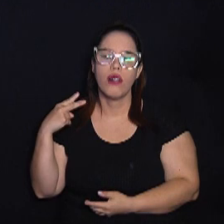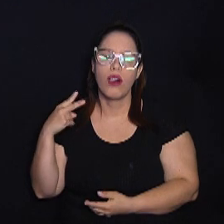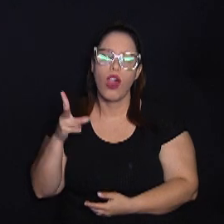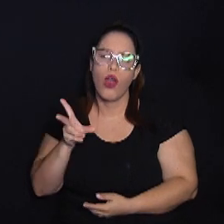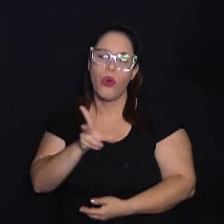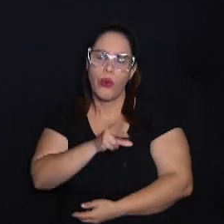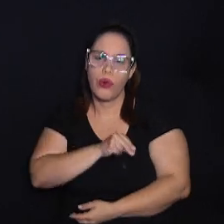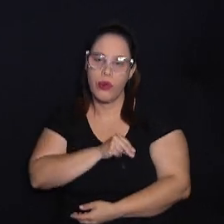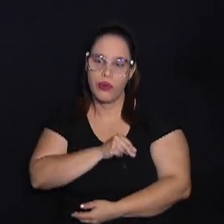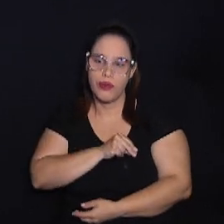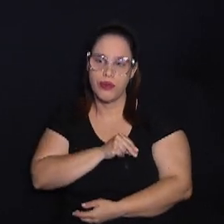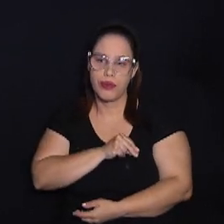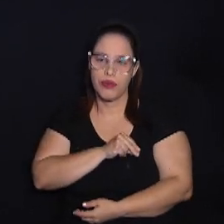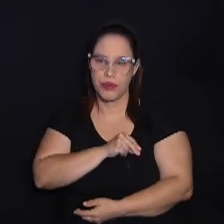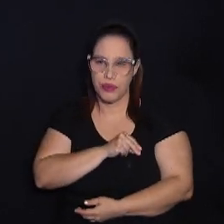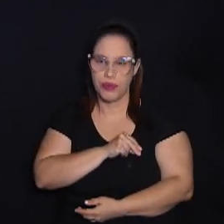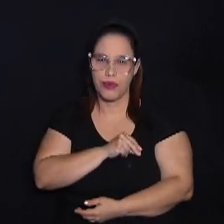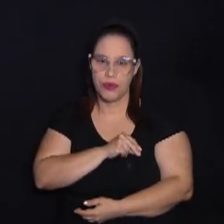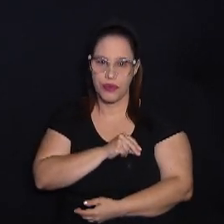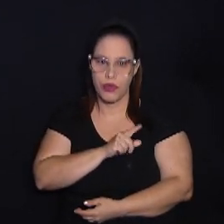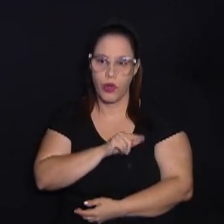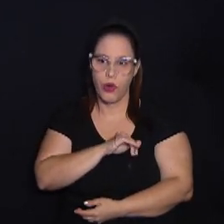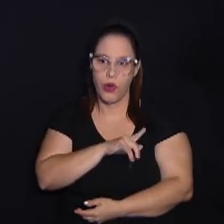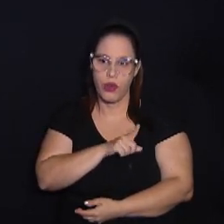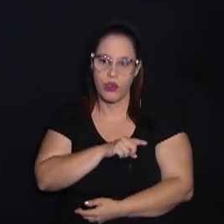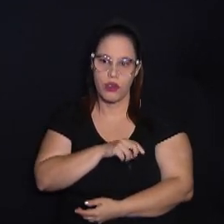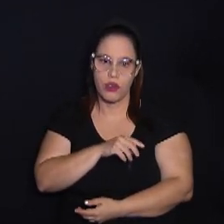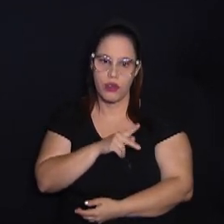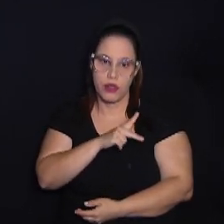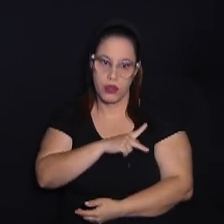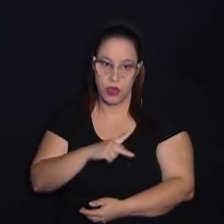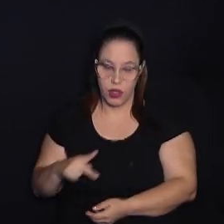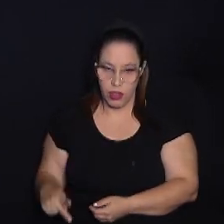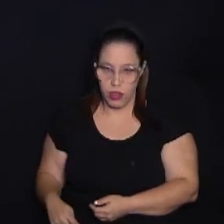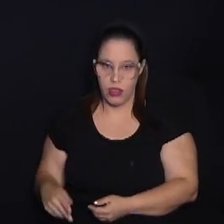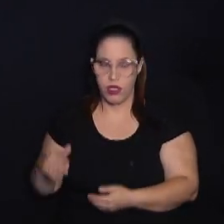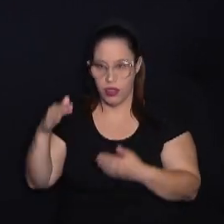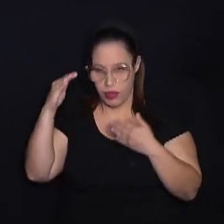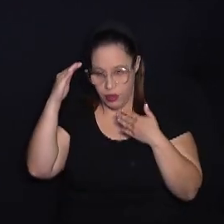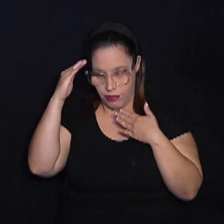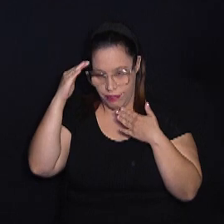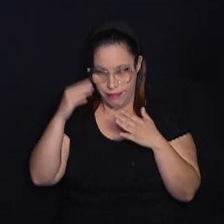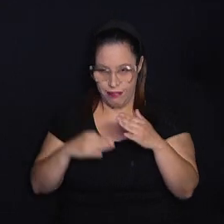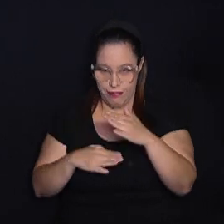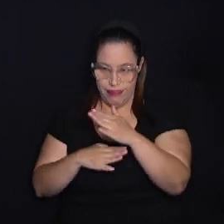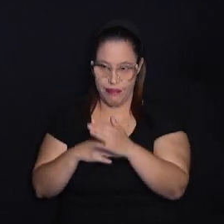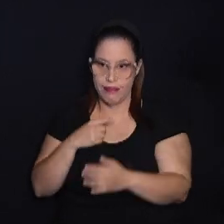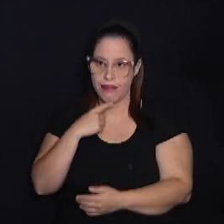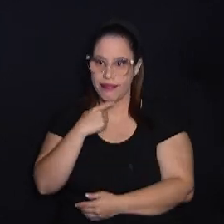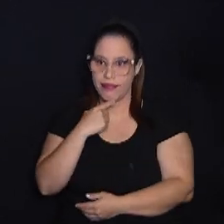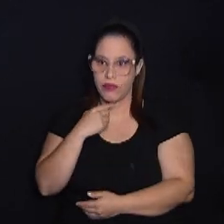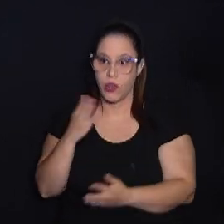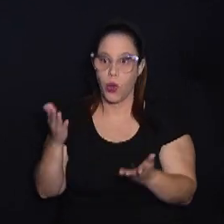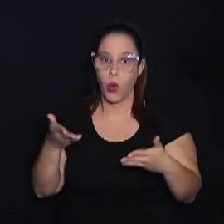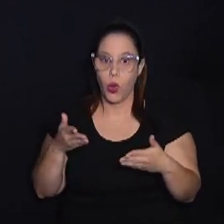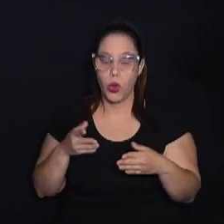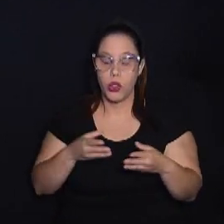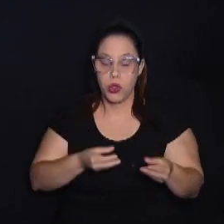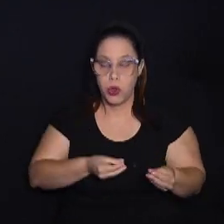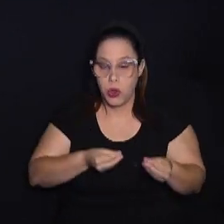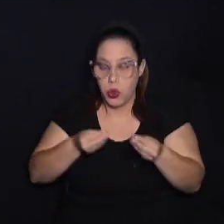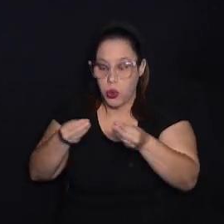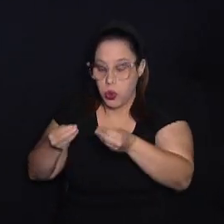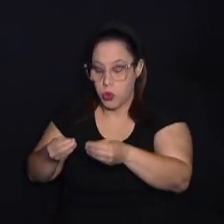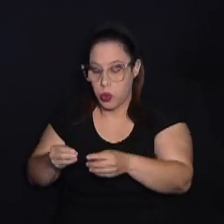Carlos Rossini, que é presidente da Câmara Municipal de Campinas e que hoje preside essa sessão